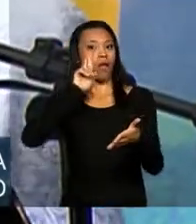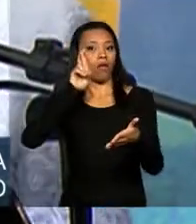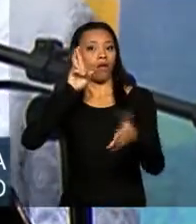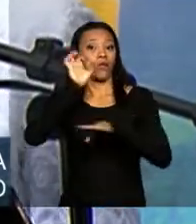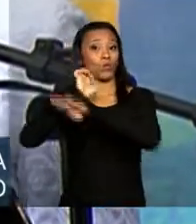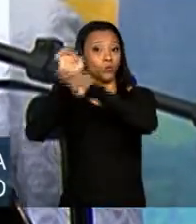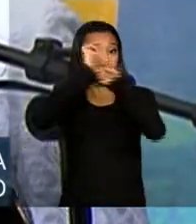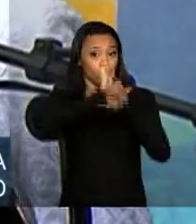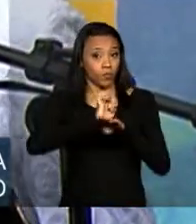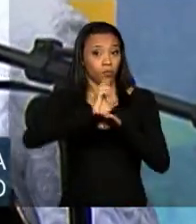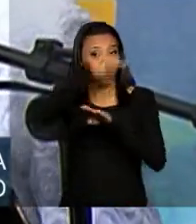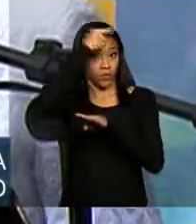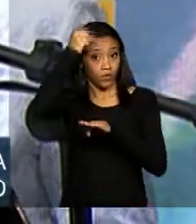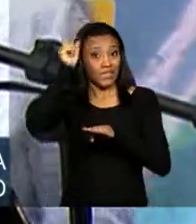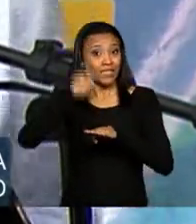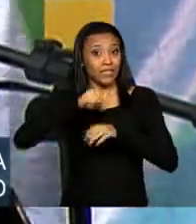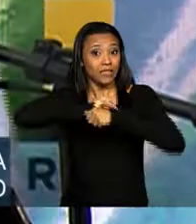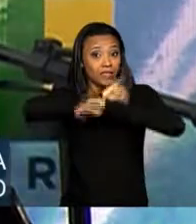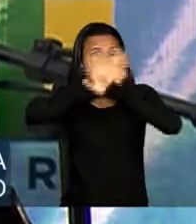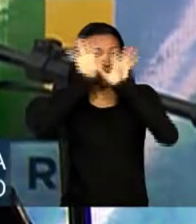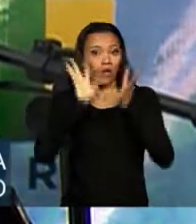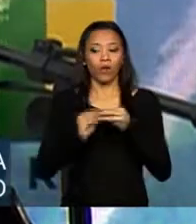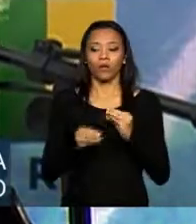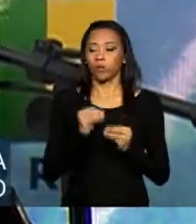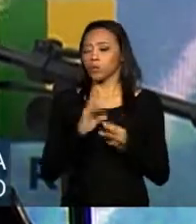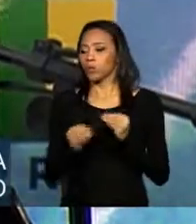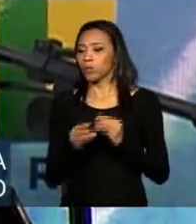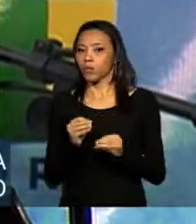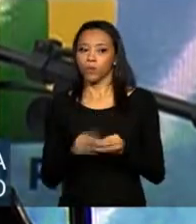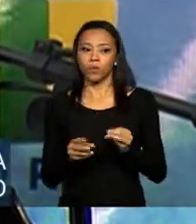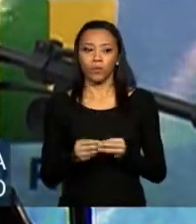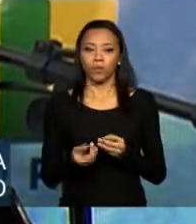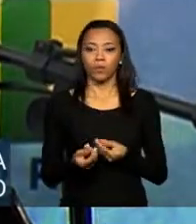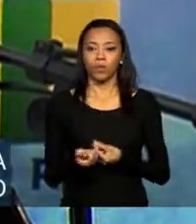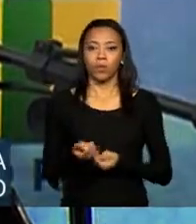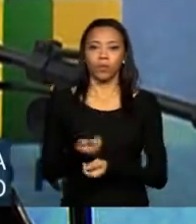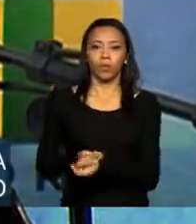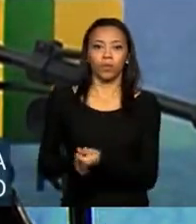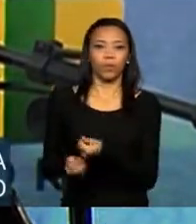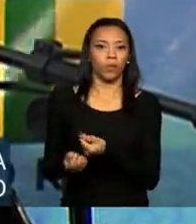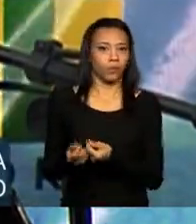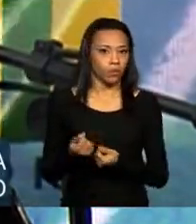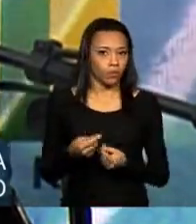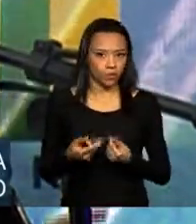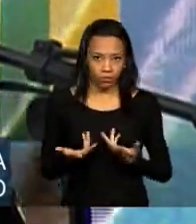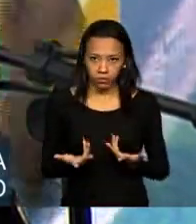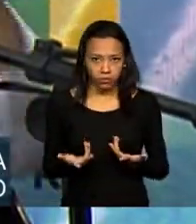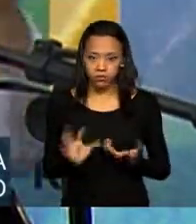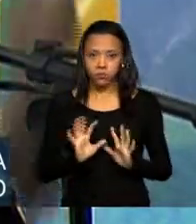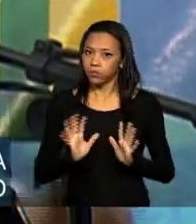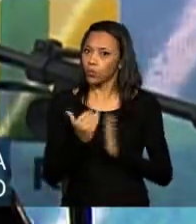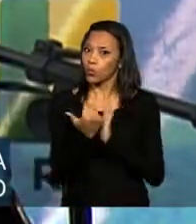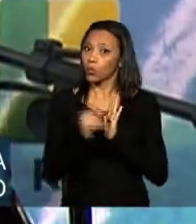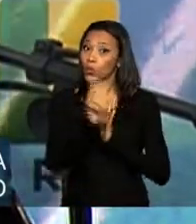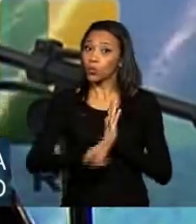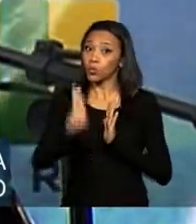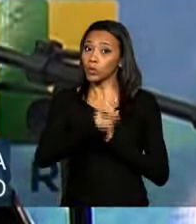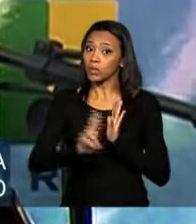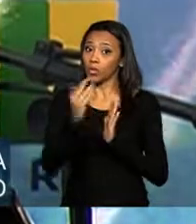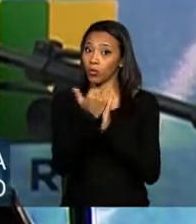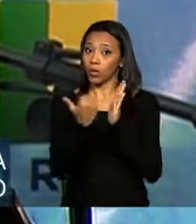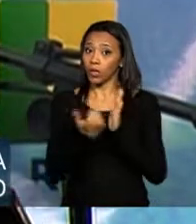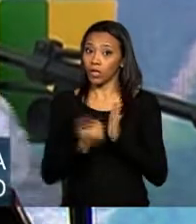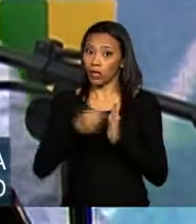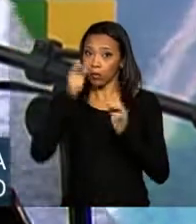transparente para ninguém usar o Minha Casa Minha Vida em benefício próprio ou com outras